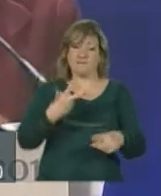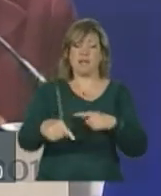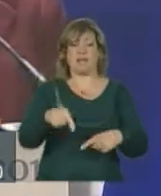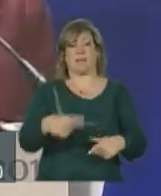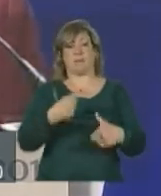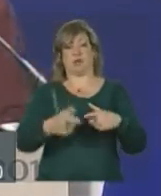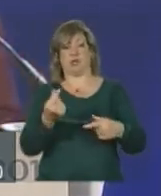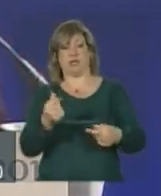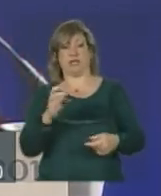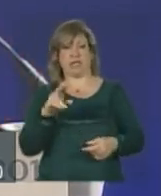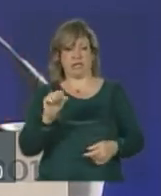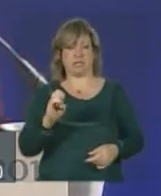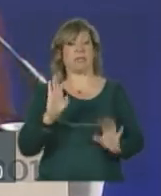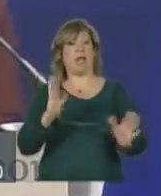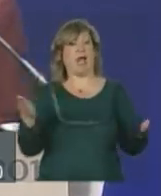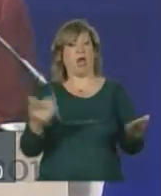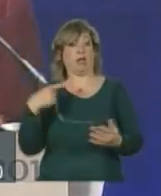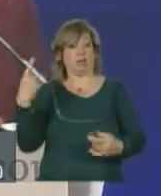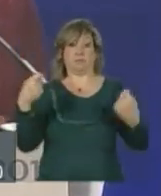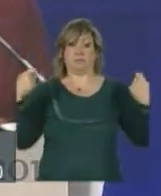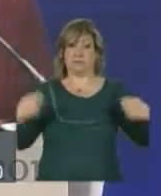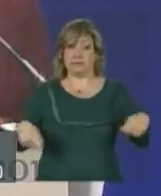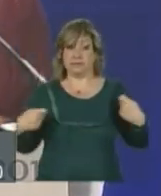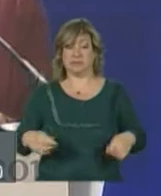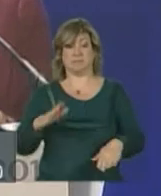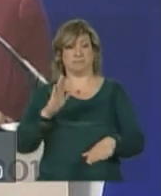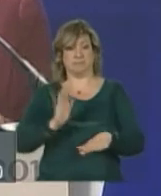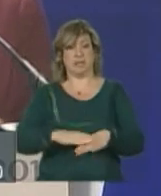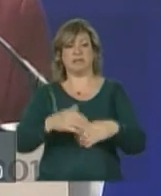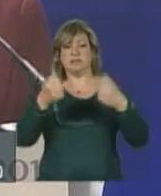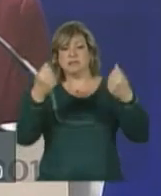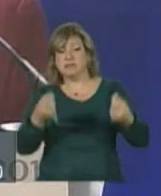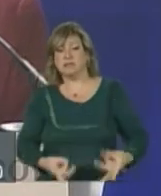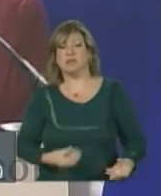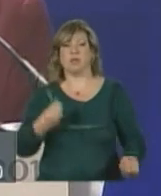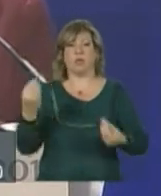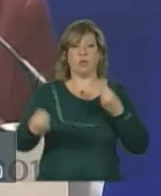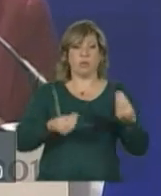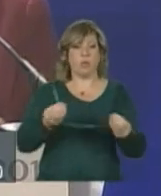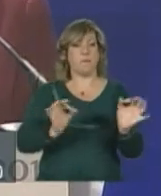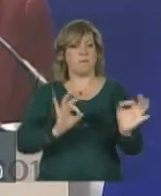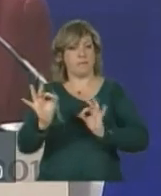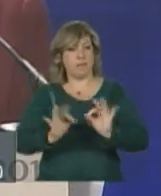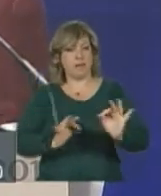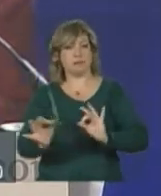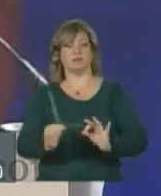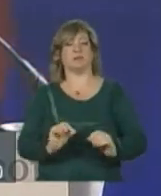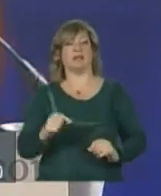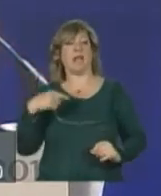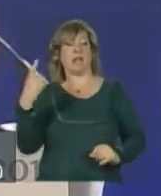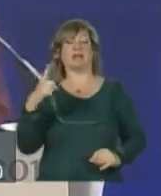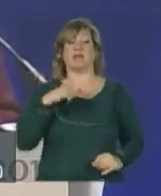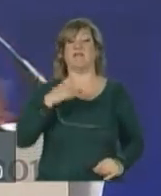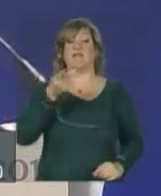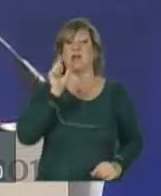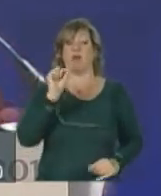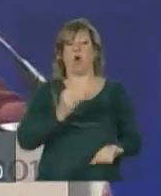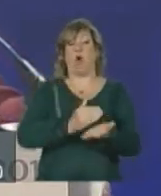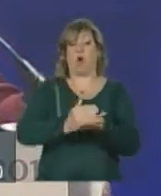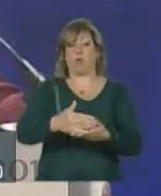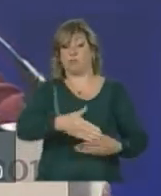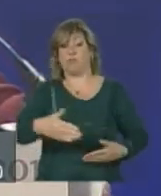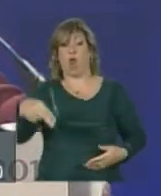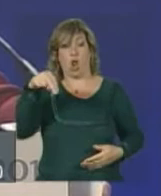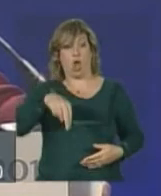Agora, eles vão ter de dar mais detalhar mais seus planos. Eles estão dizendo que no início de novembro